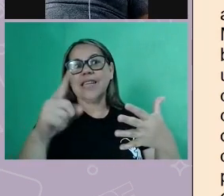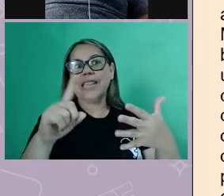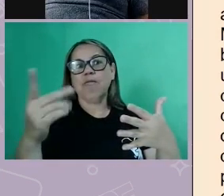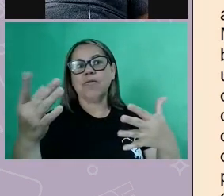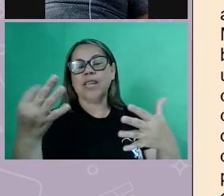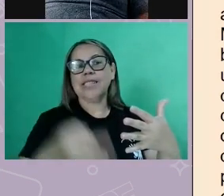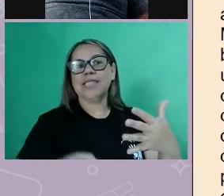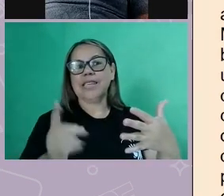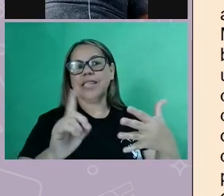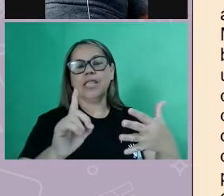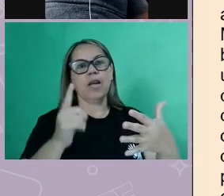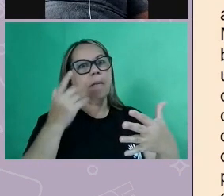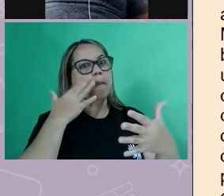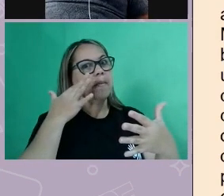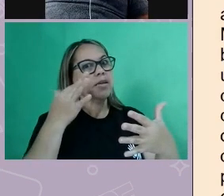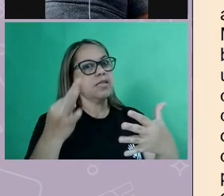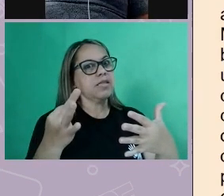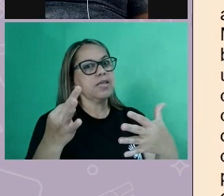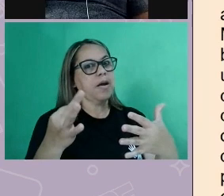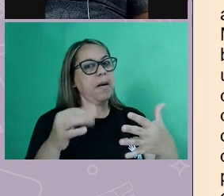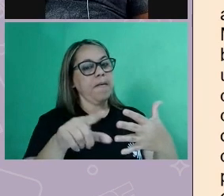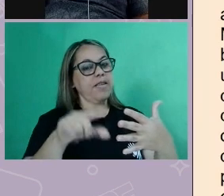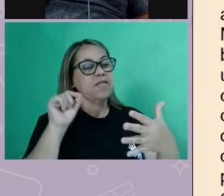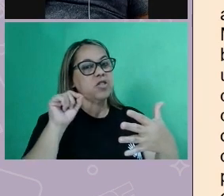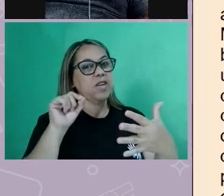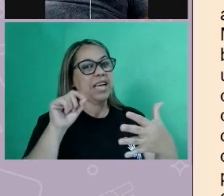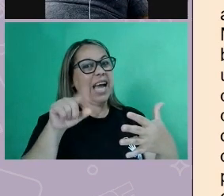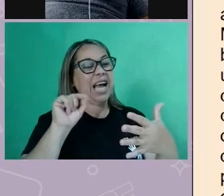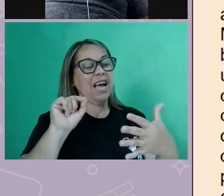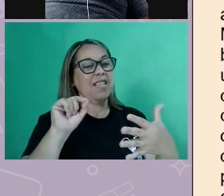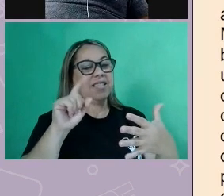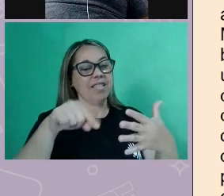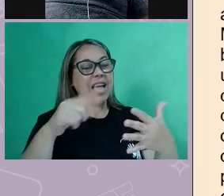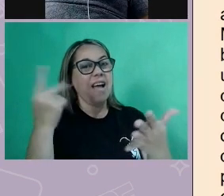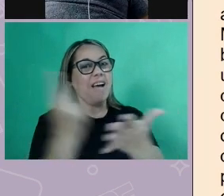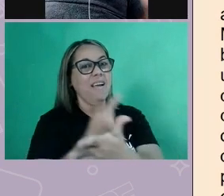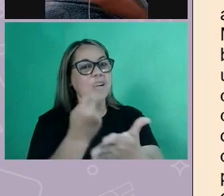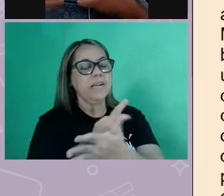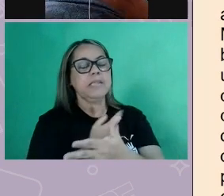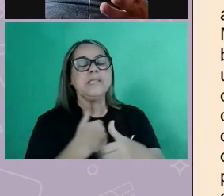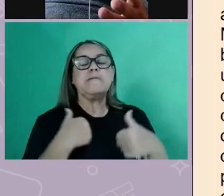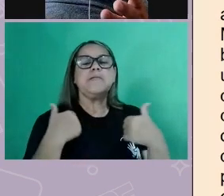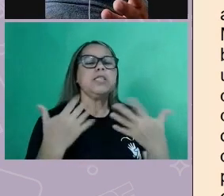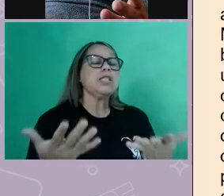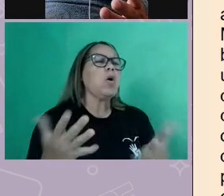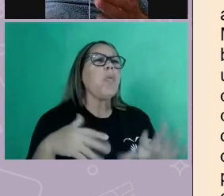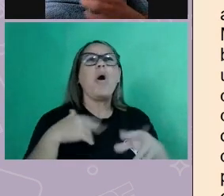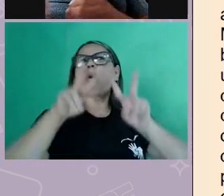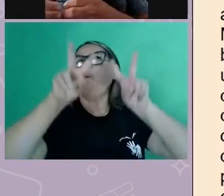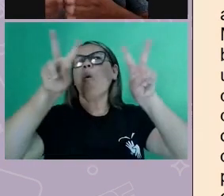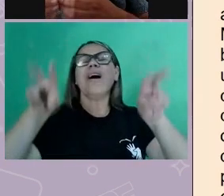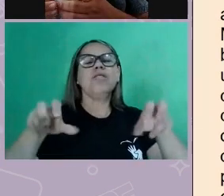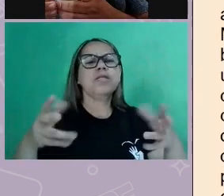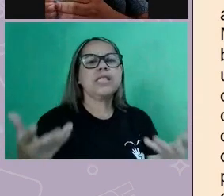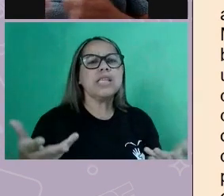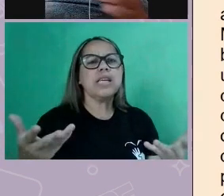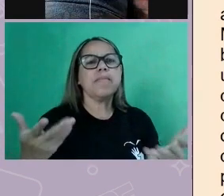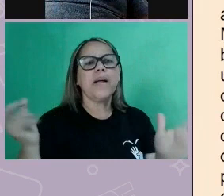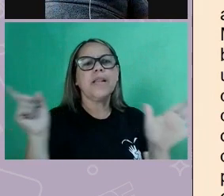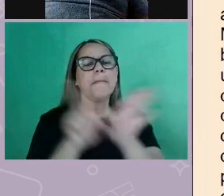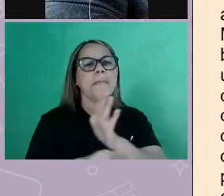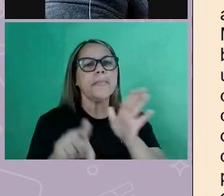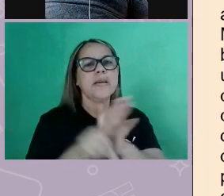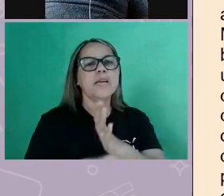lembrando incorreta então a gente vê aqui qual é o nosso tema o tema da questão